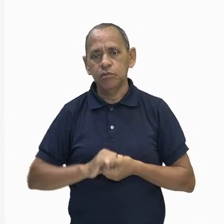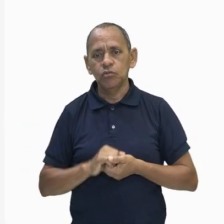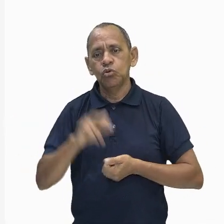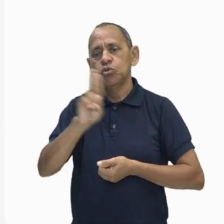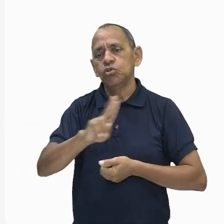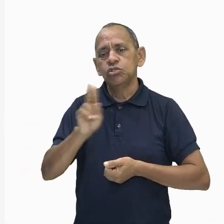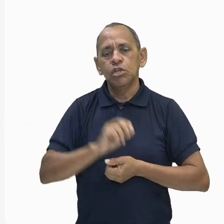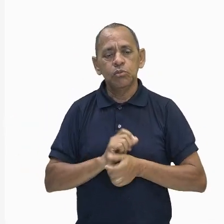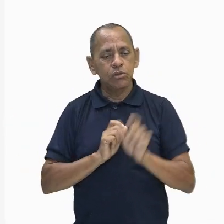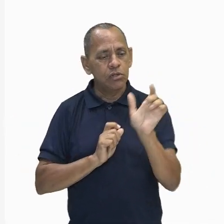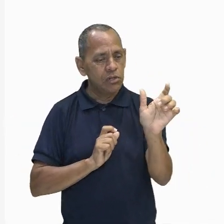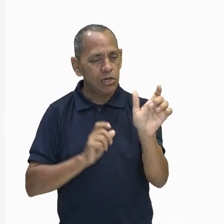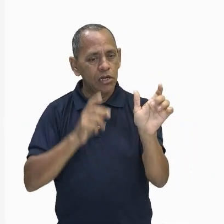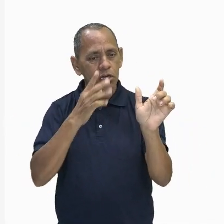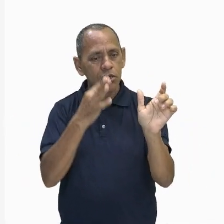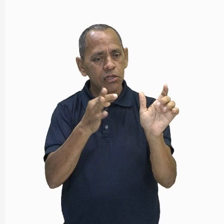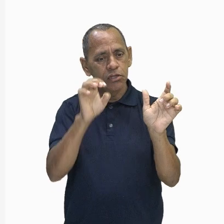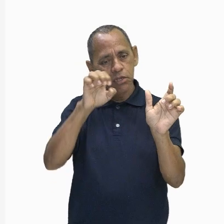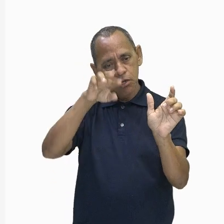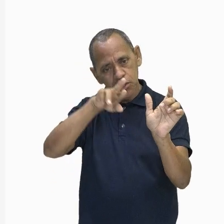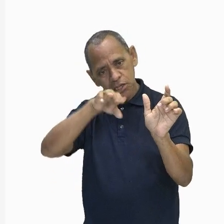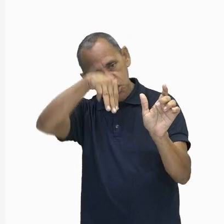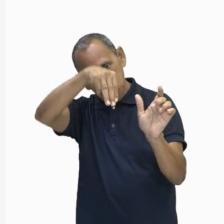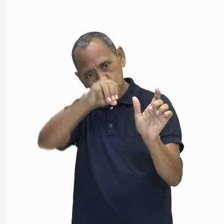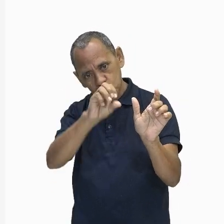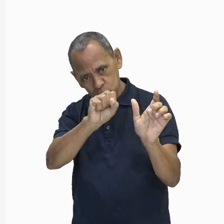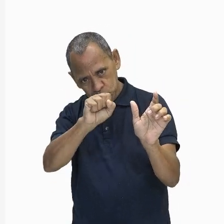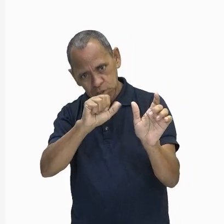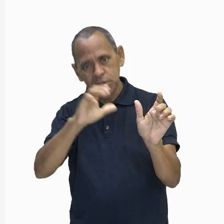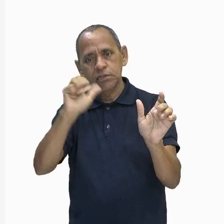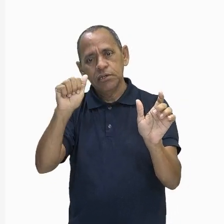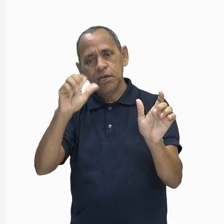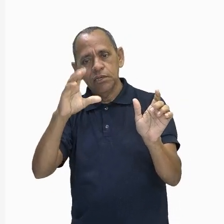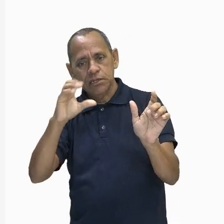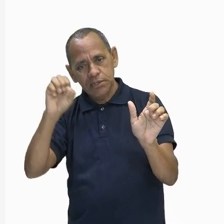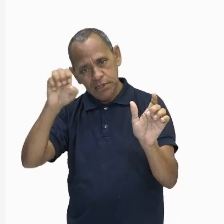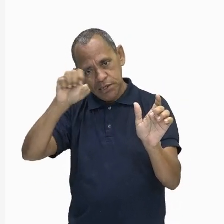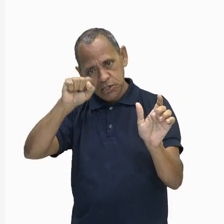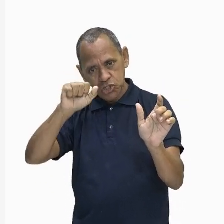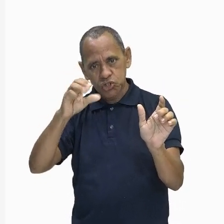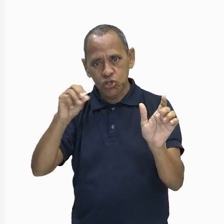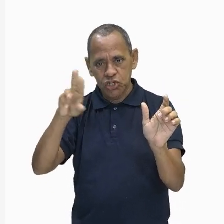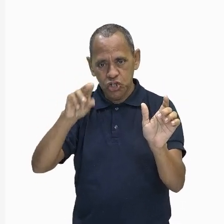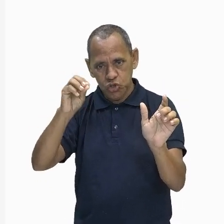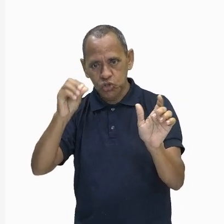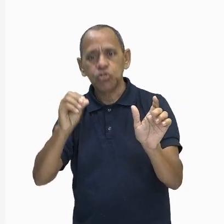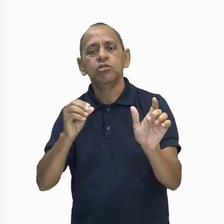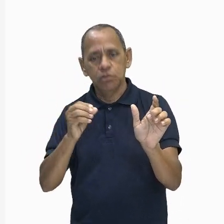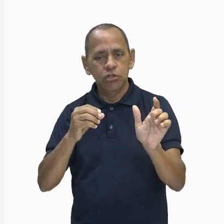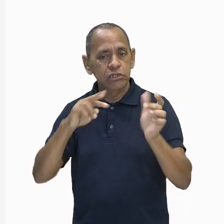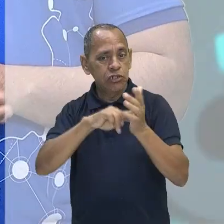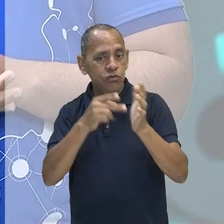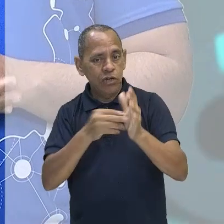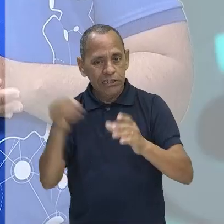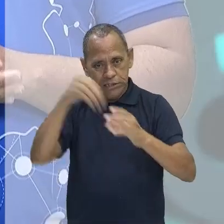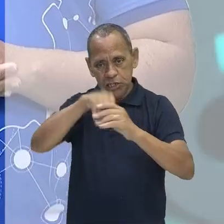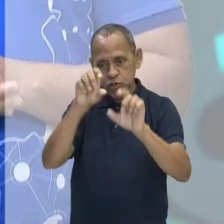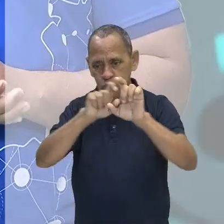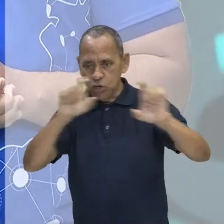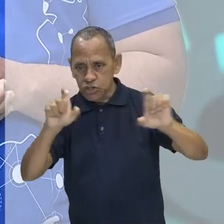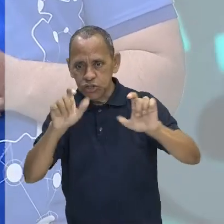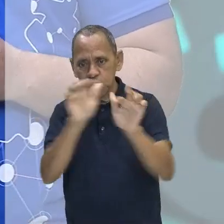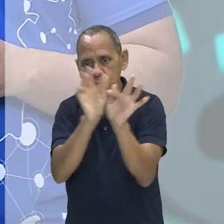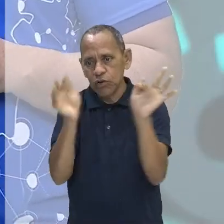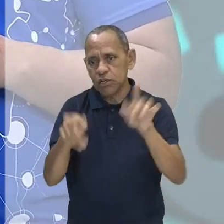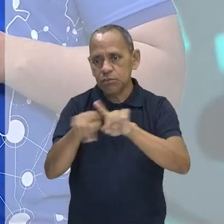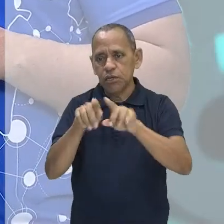nós costumamos ampliar os sentidos dentro de uma oração, certo? De uma frase. E quais são esses termos